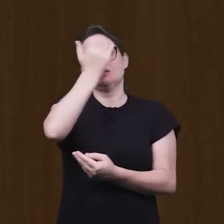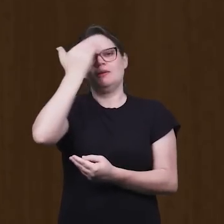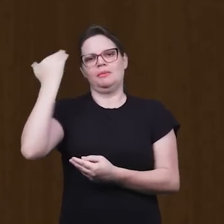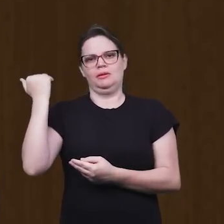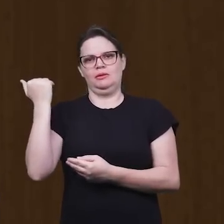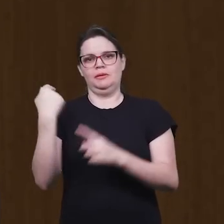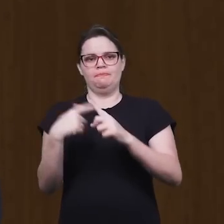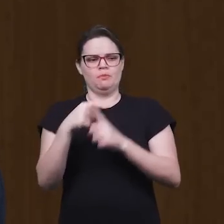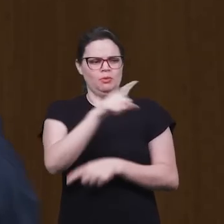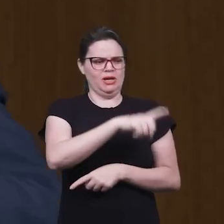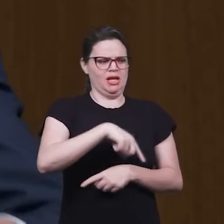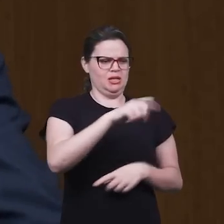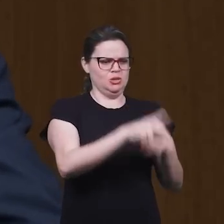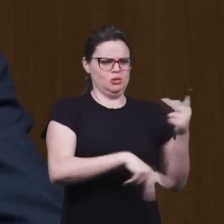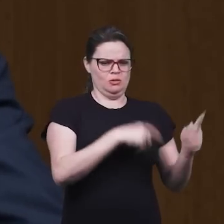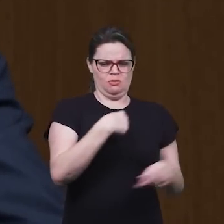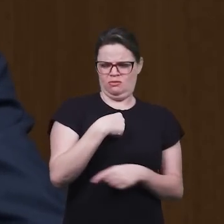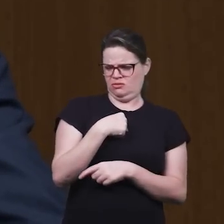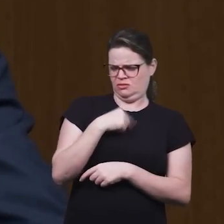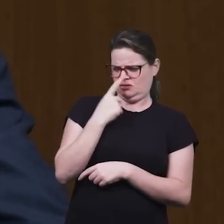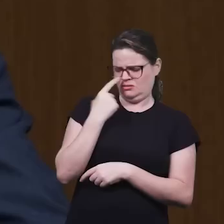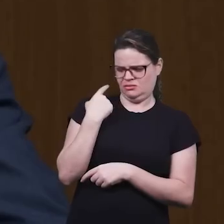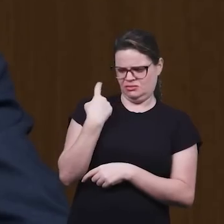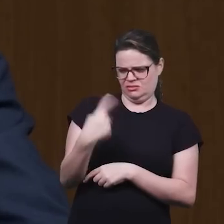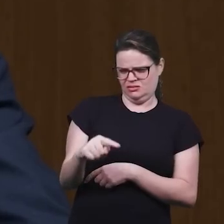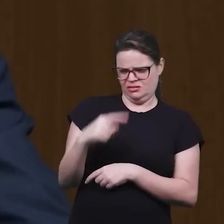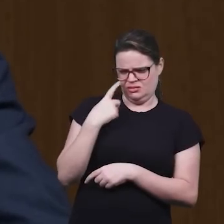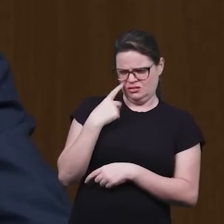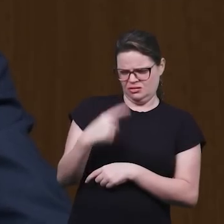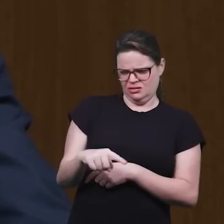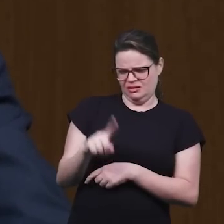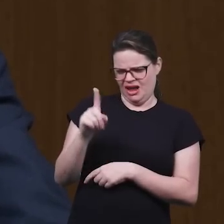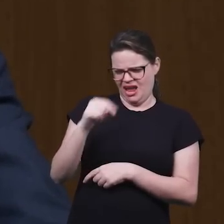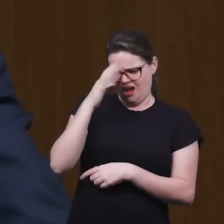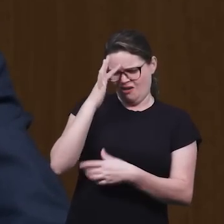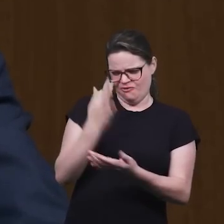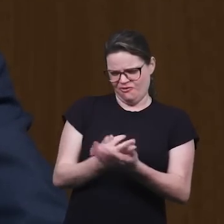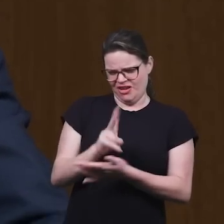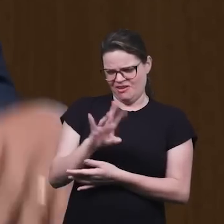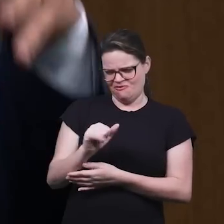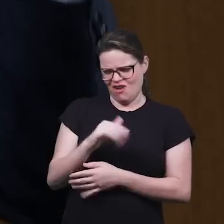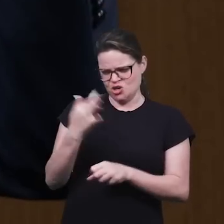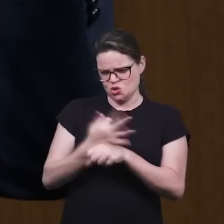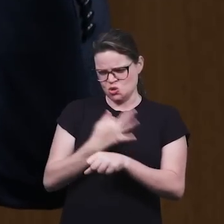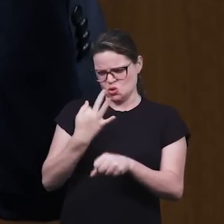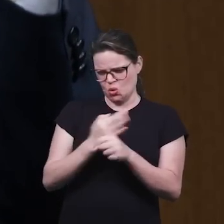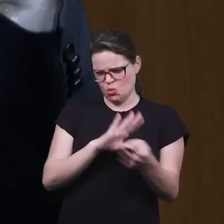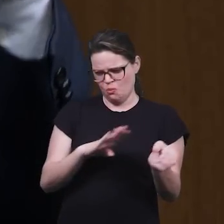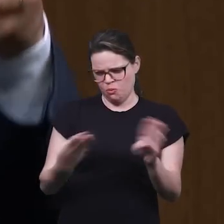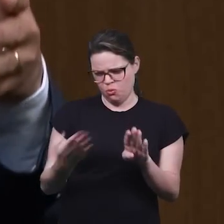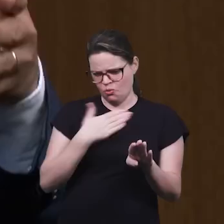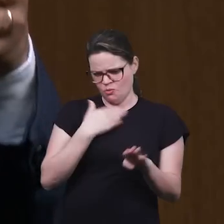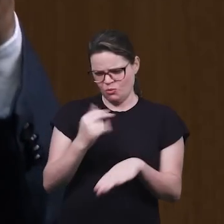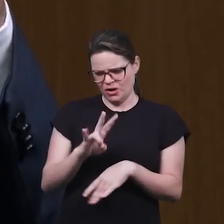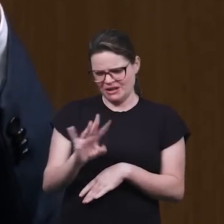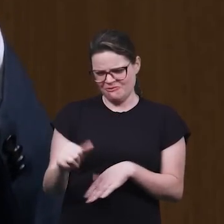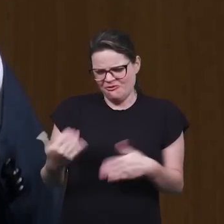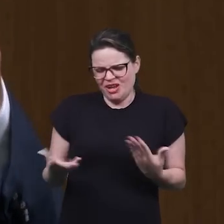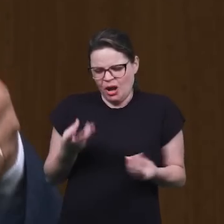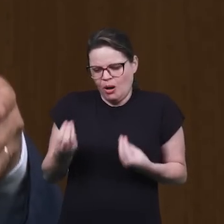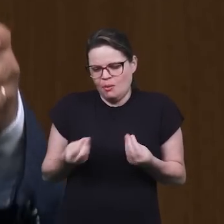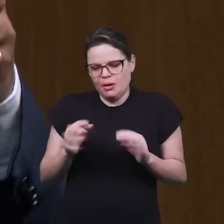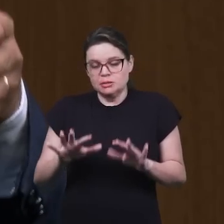sua fé? Para a igreja, não. Para nós, é o poder de Deus. Então, você morre por aquilo que